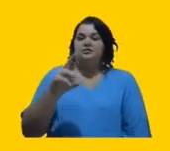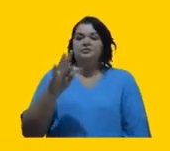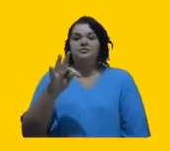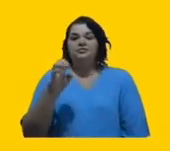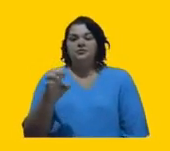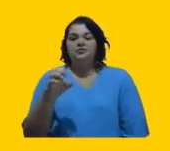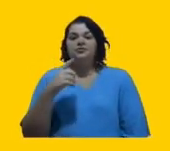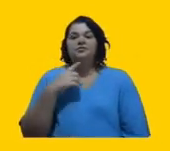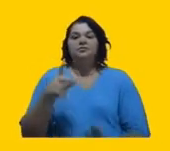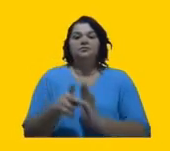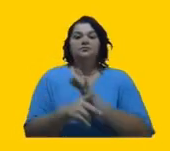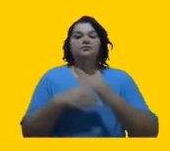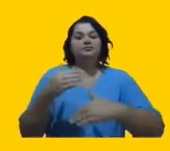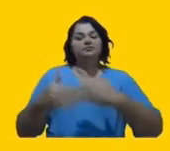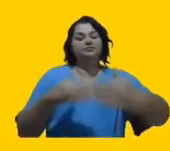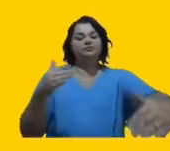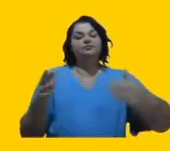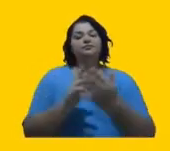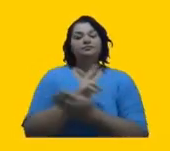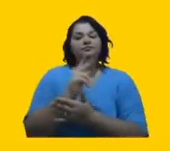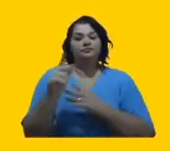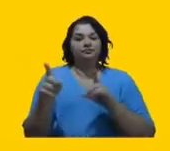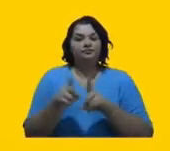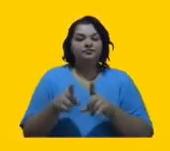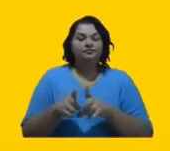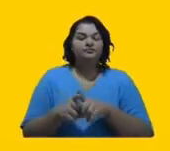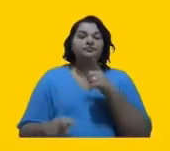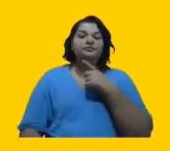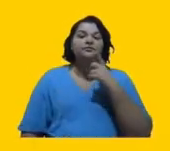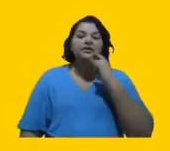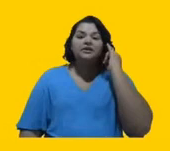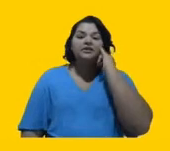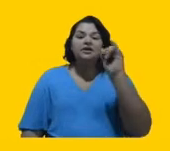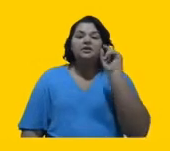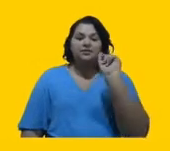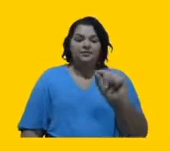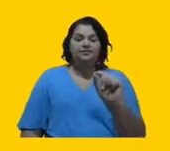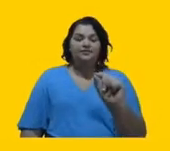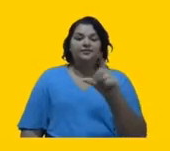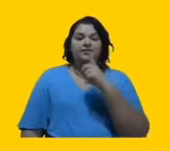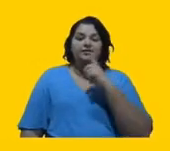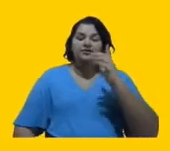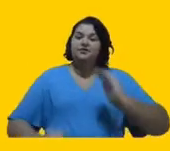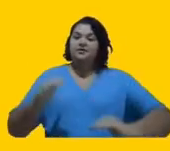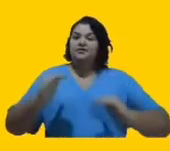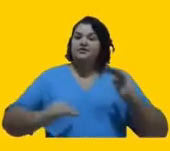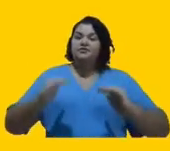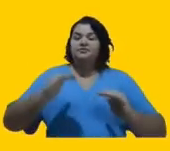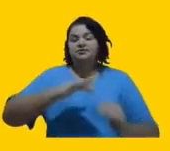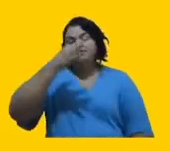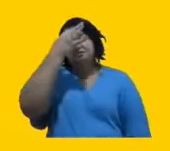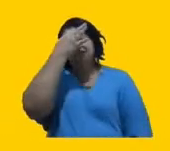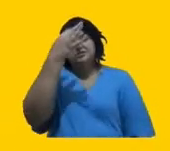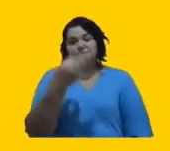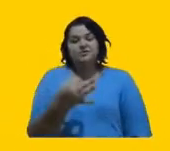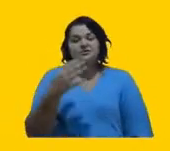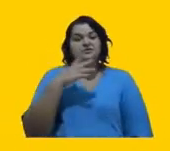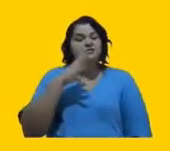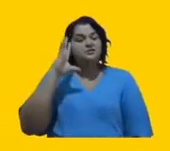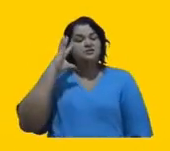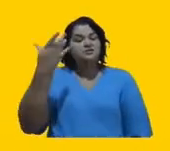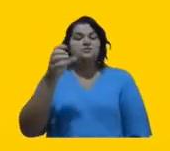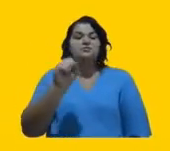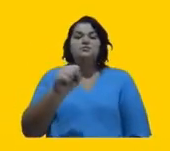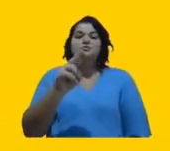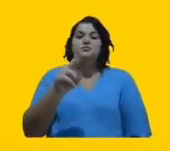nossos embargos, que tem aí o intuito de ponderar as consequências que essa decisão do